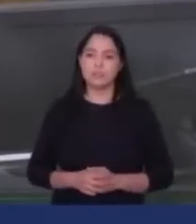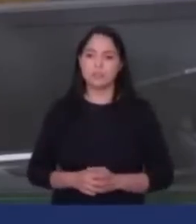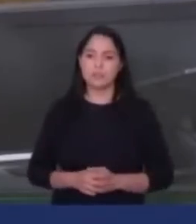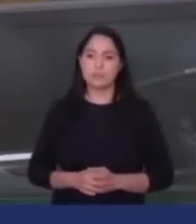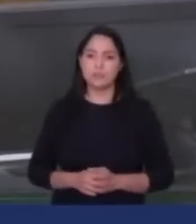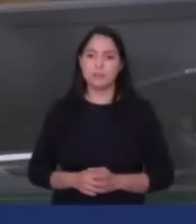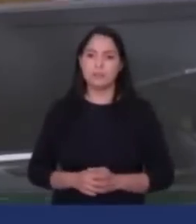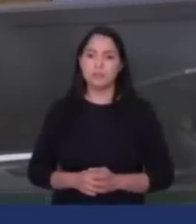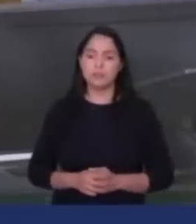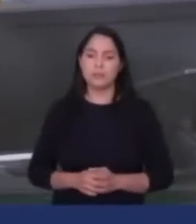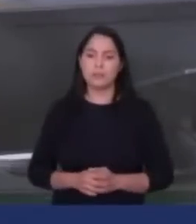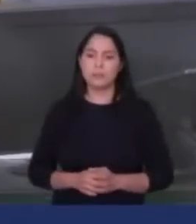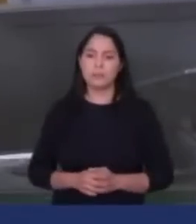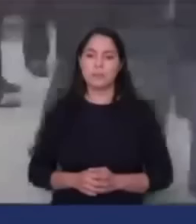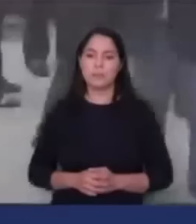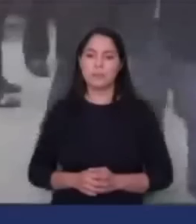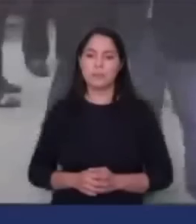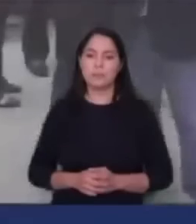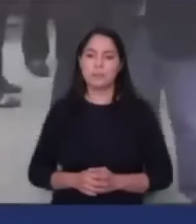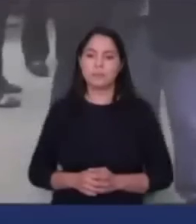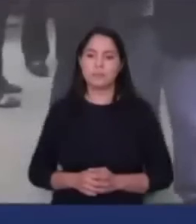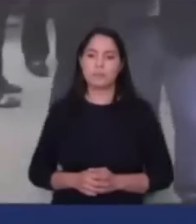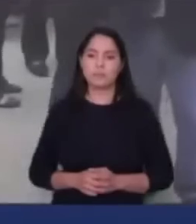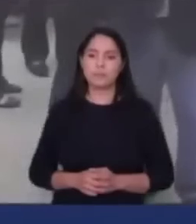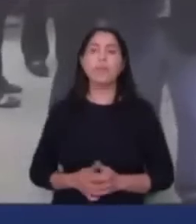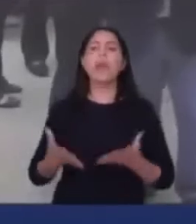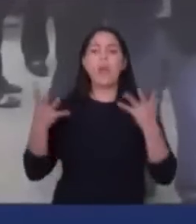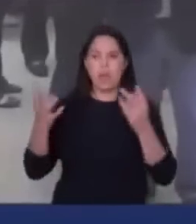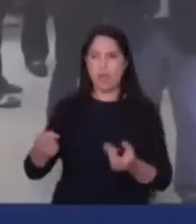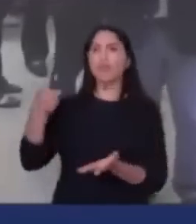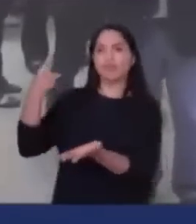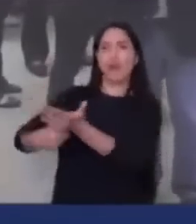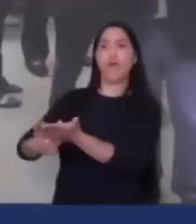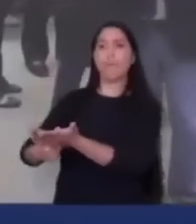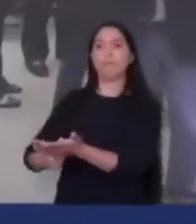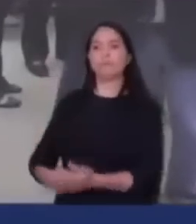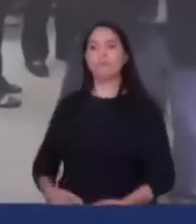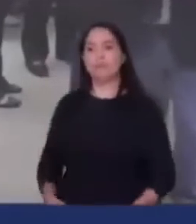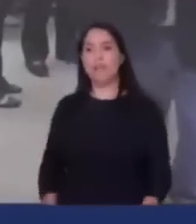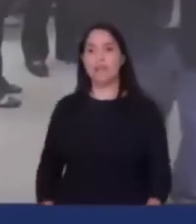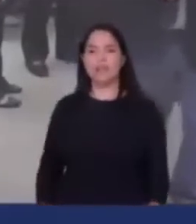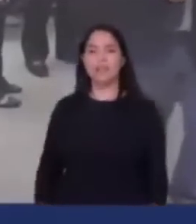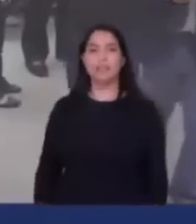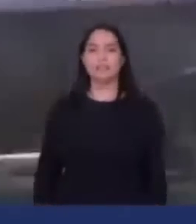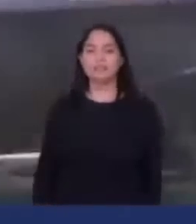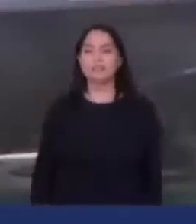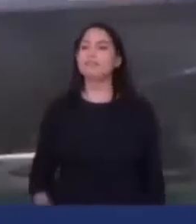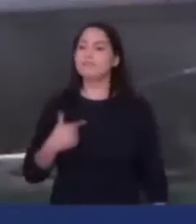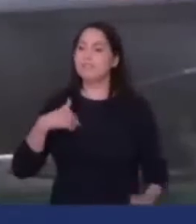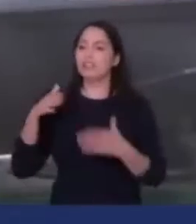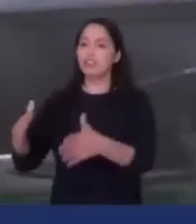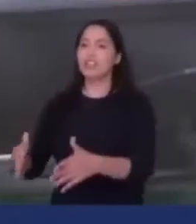Vamos ver, o que vocês querem? Eu topo. É o único que a gente mantém. Dependendo.